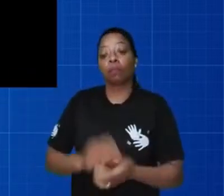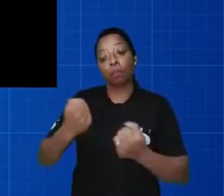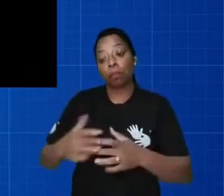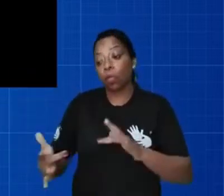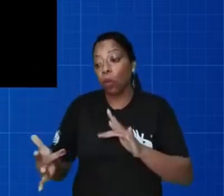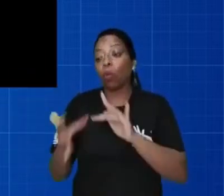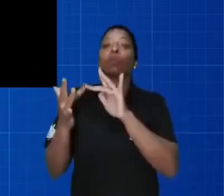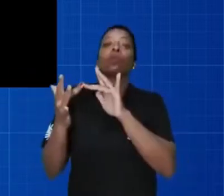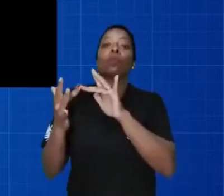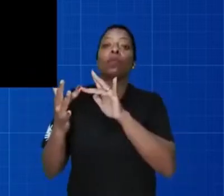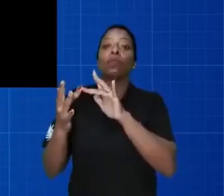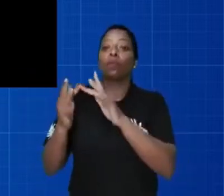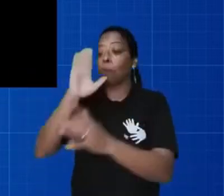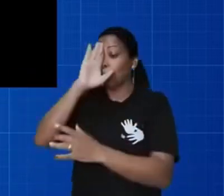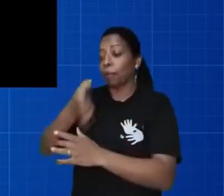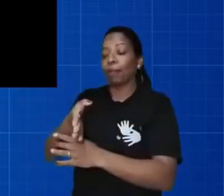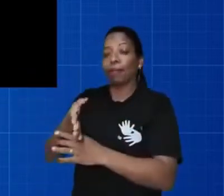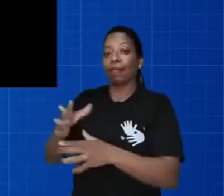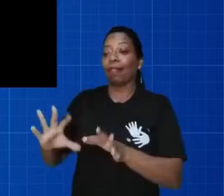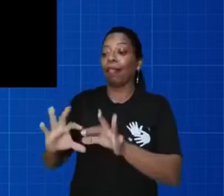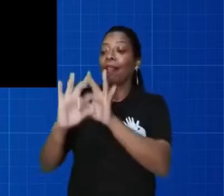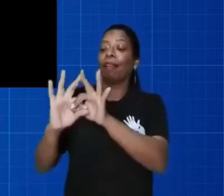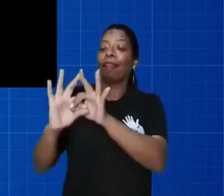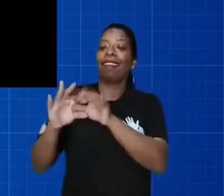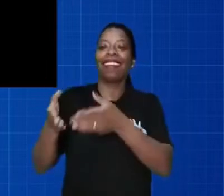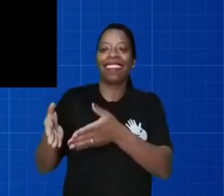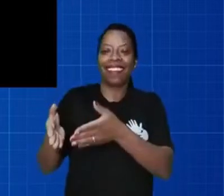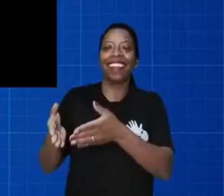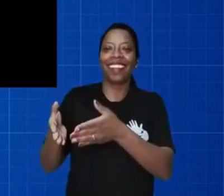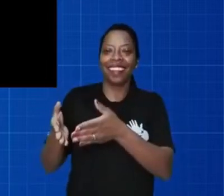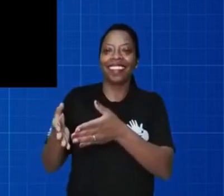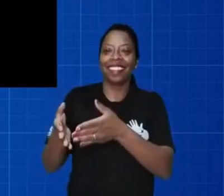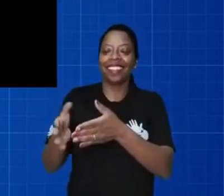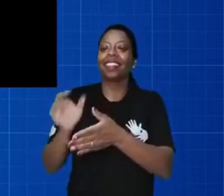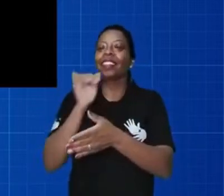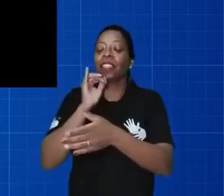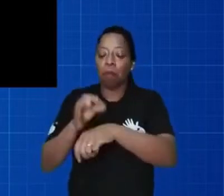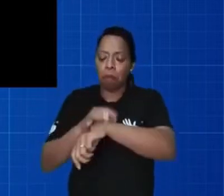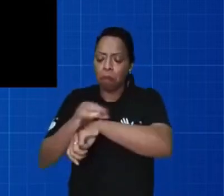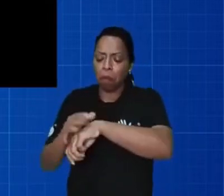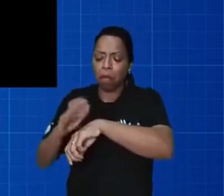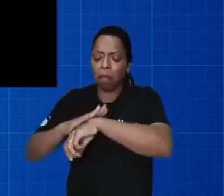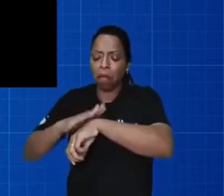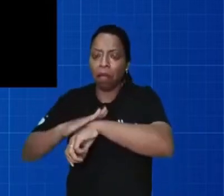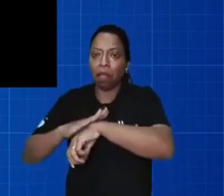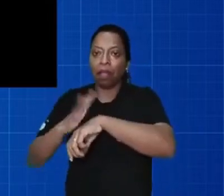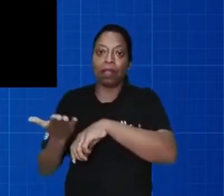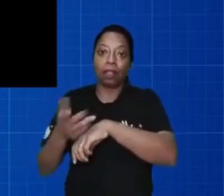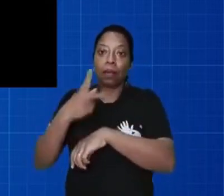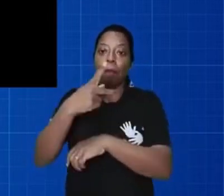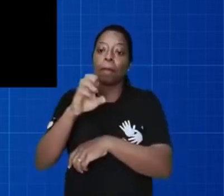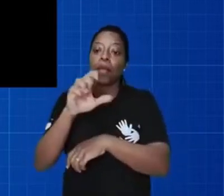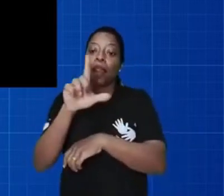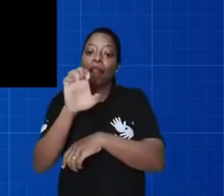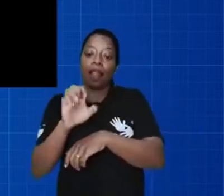o contato direto com as lesões, né? Pele-pele, que a gente chama. Então, no momento que eu tenho o contato, né,